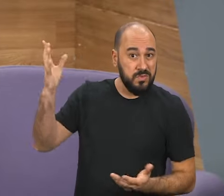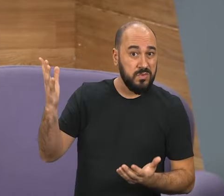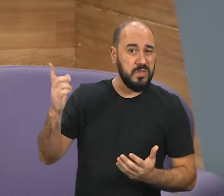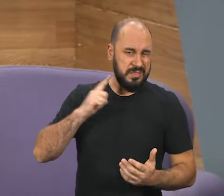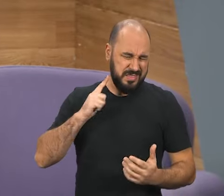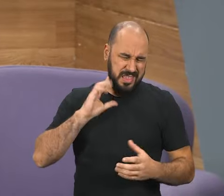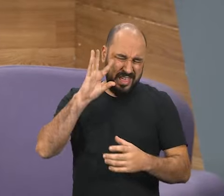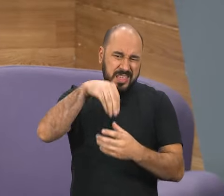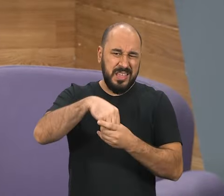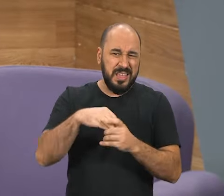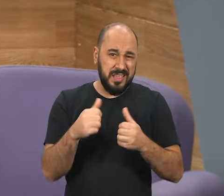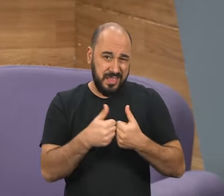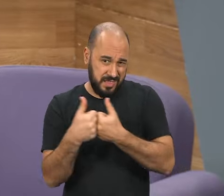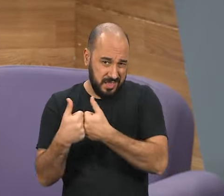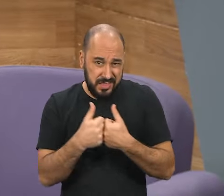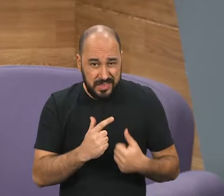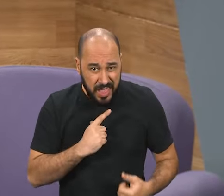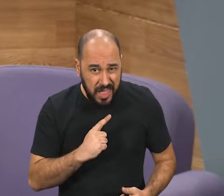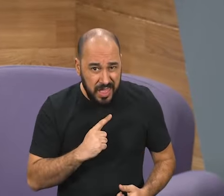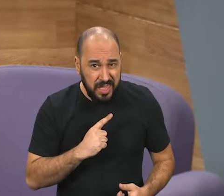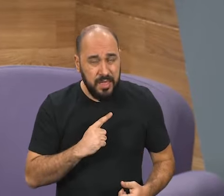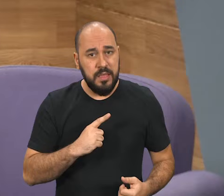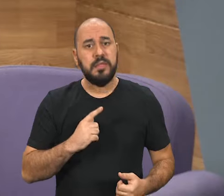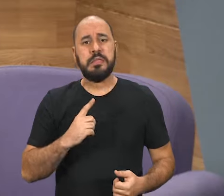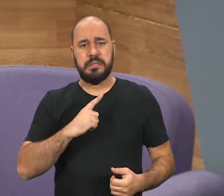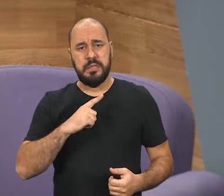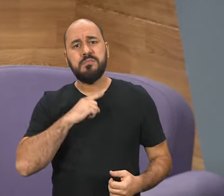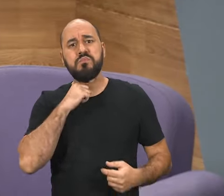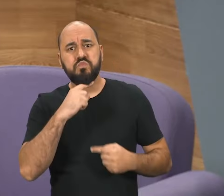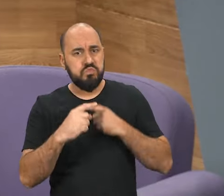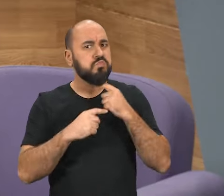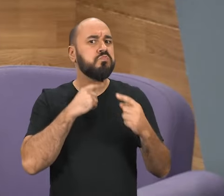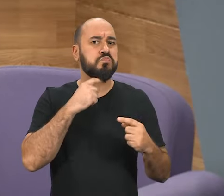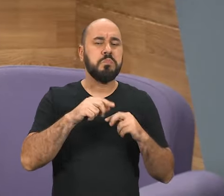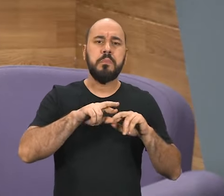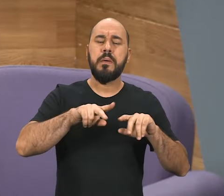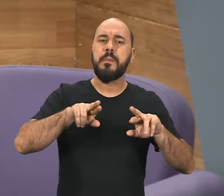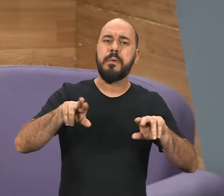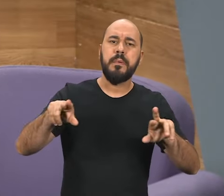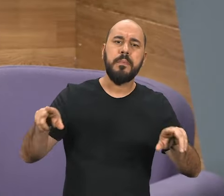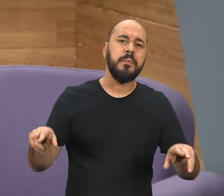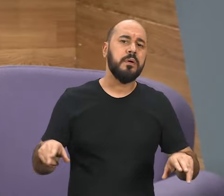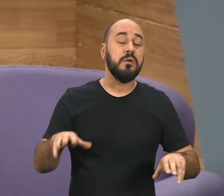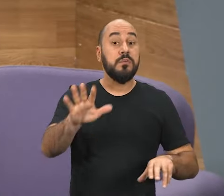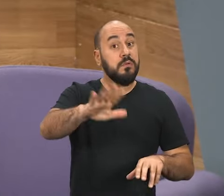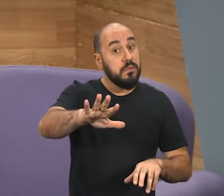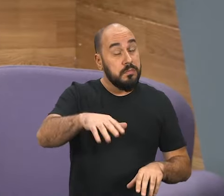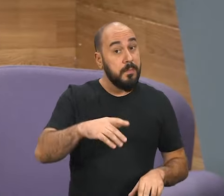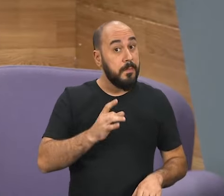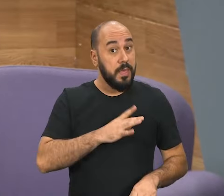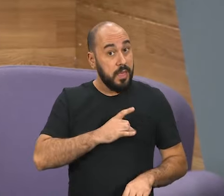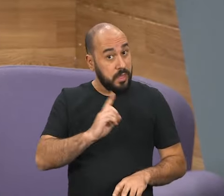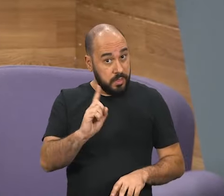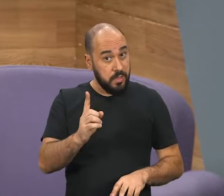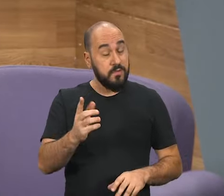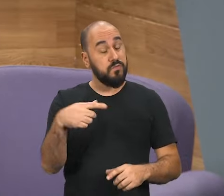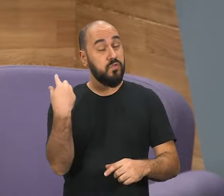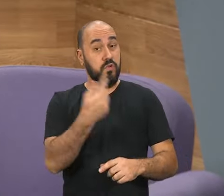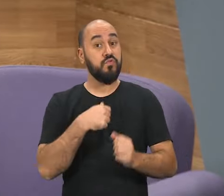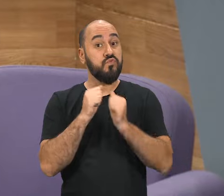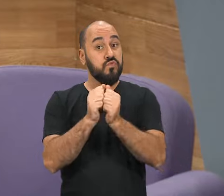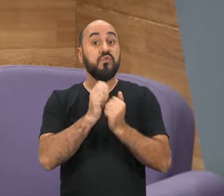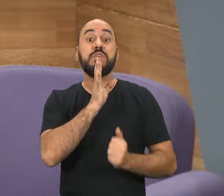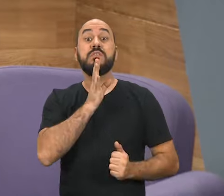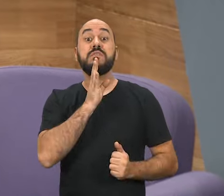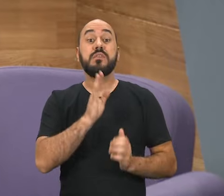grande conflito entre o bem e o mal? Veja, são várias perguntas importantes. Não tenha medo, vamos juntos conhecer o